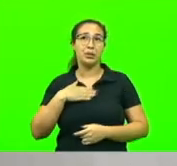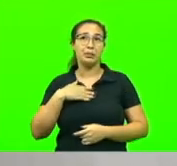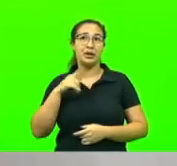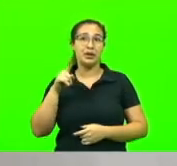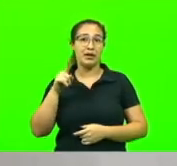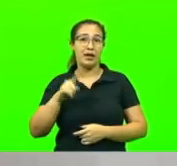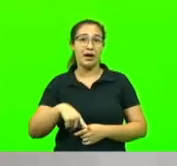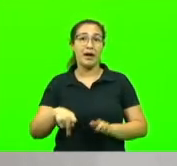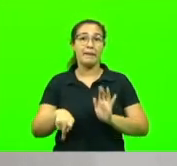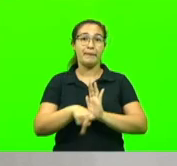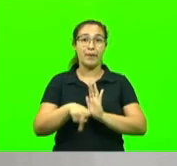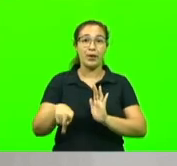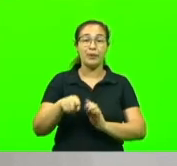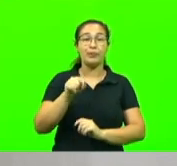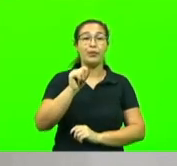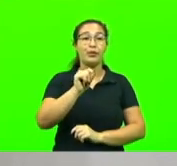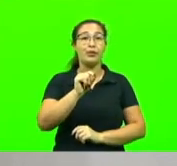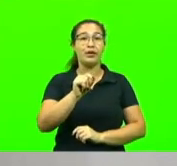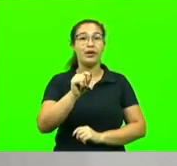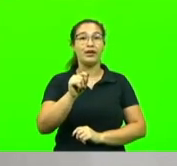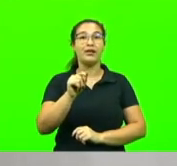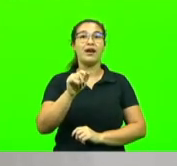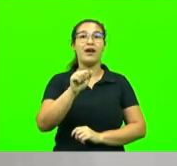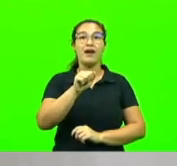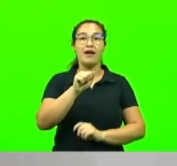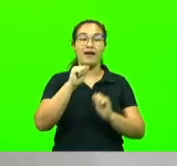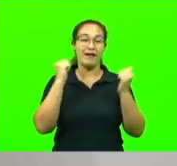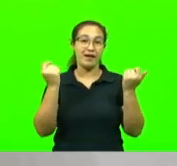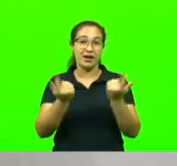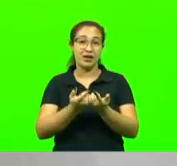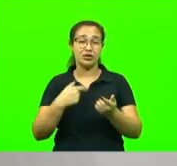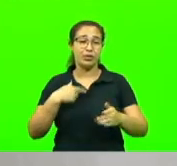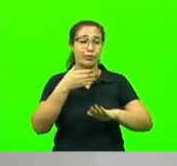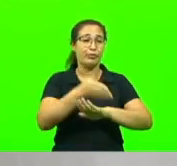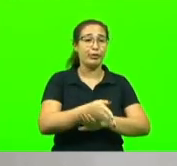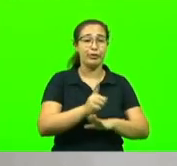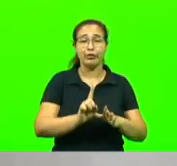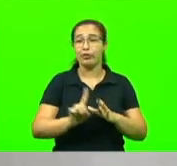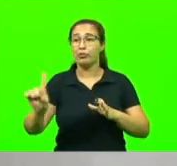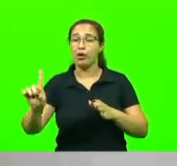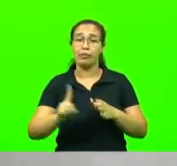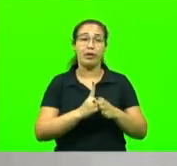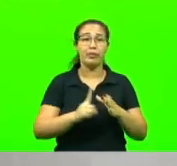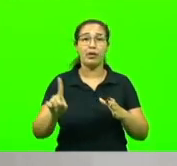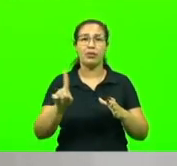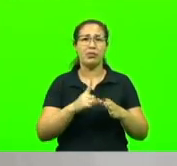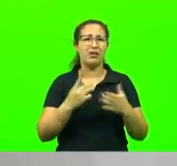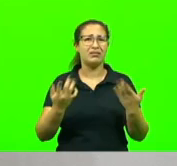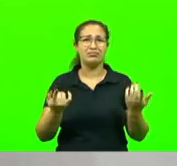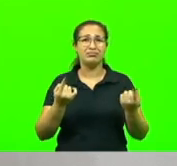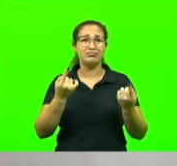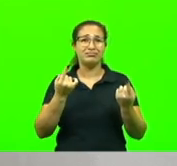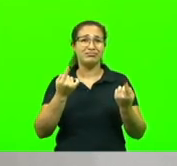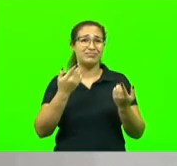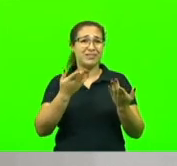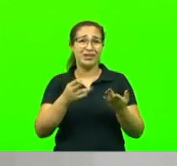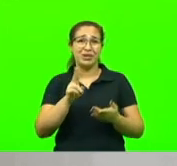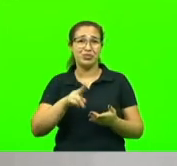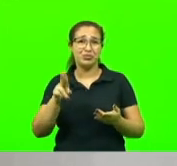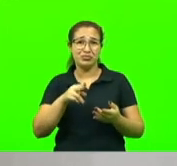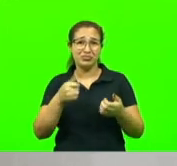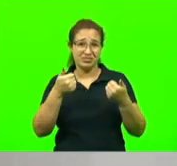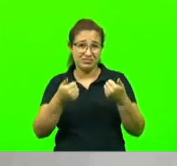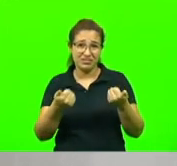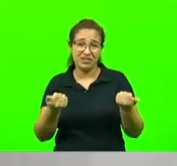da Lesc, é a mesma desde o início da pandemia. Eu entro, saio, não funciona.